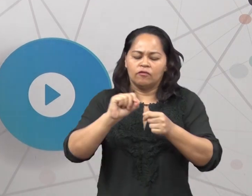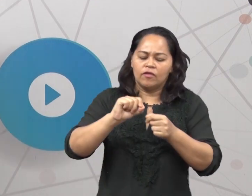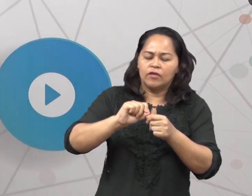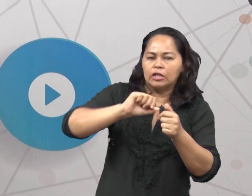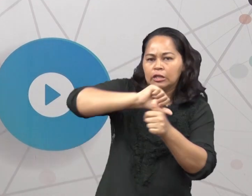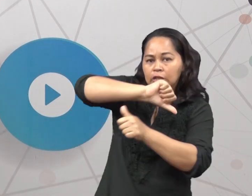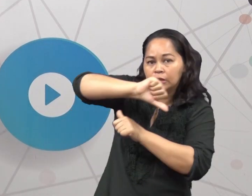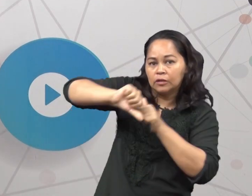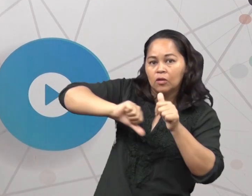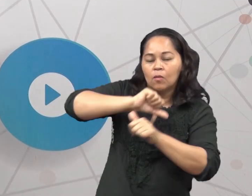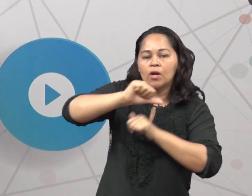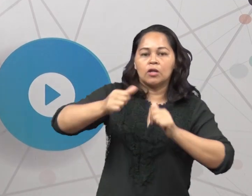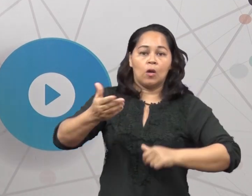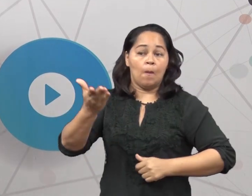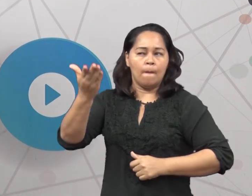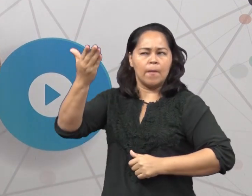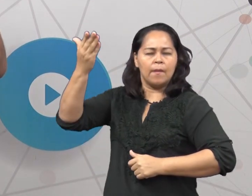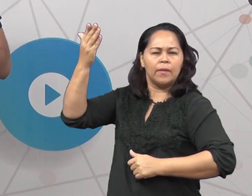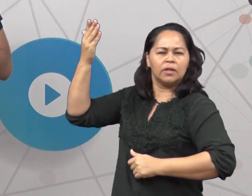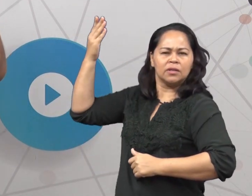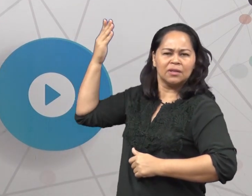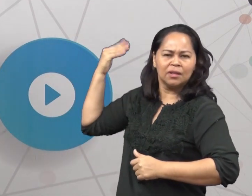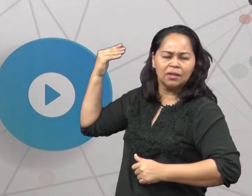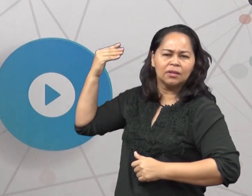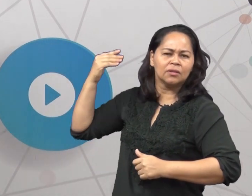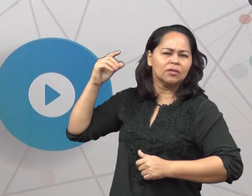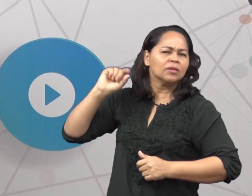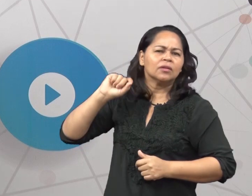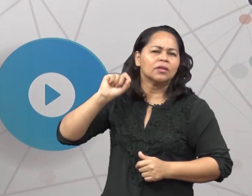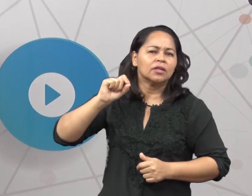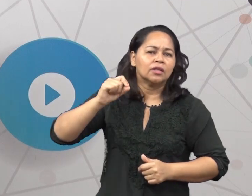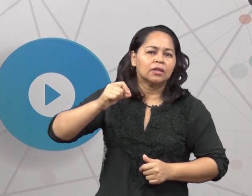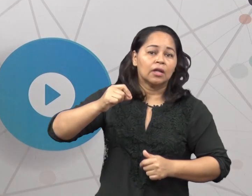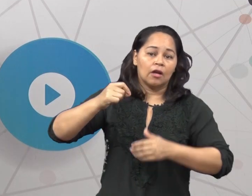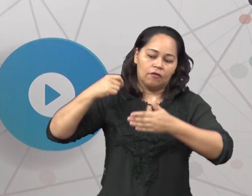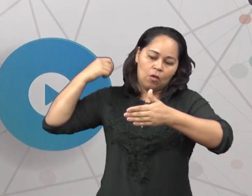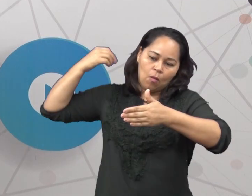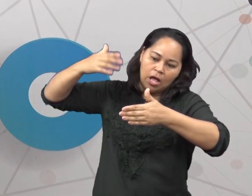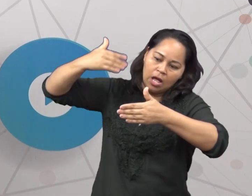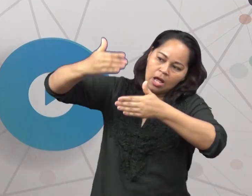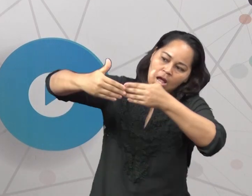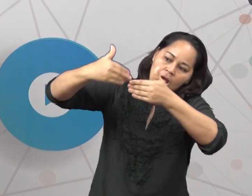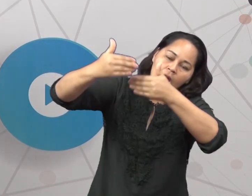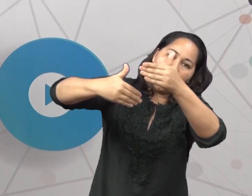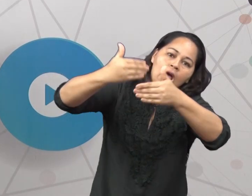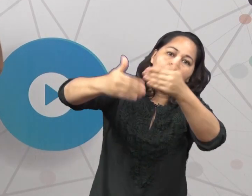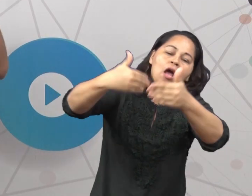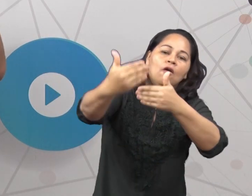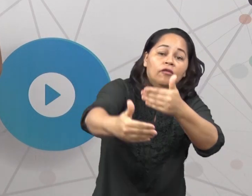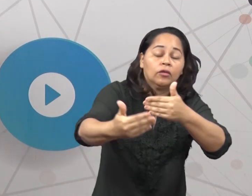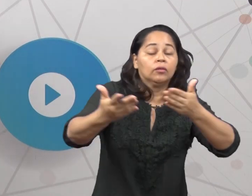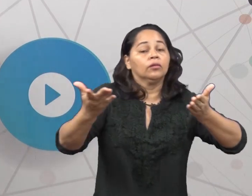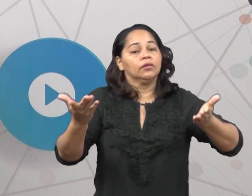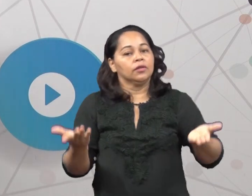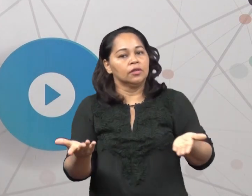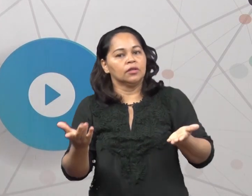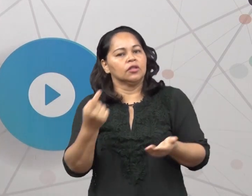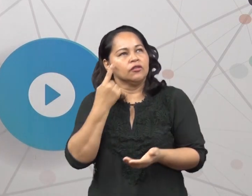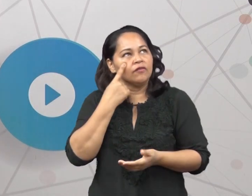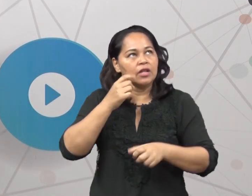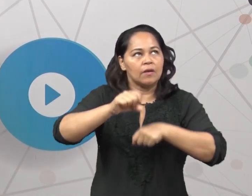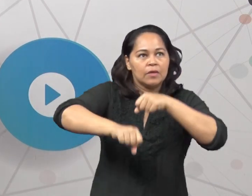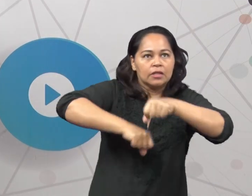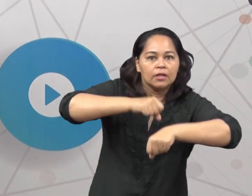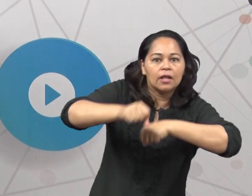falamos de passado, as coisas foram o quê? Evoluindo. Tanta coisa foi evoluindo, se você olhar para a